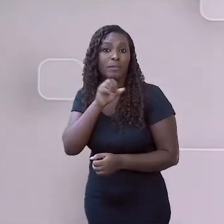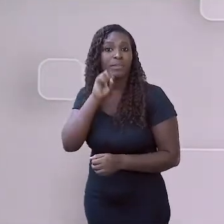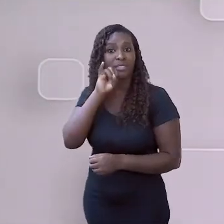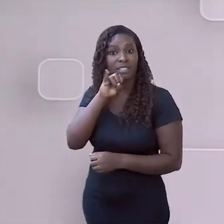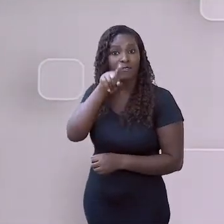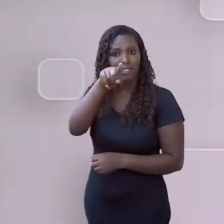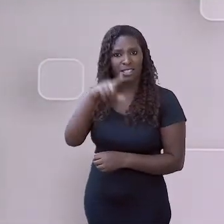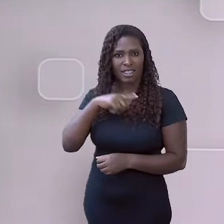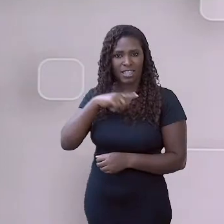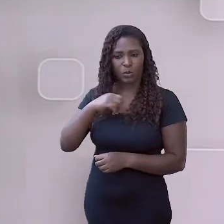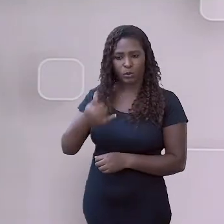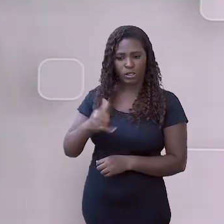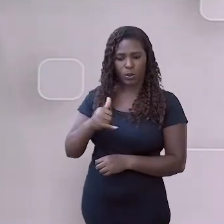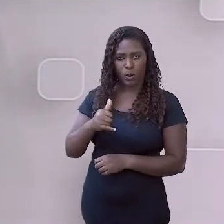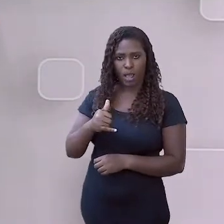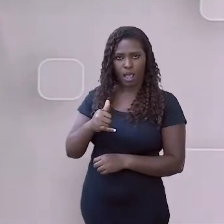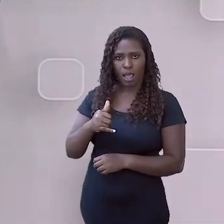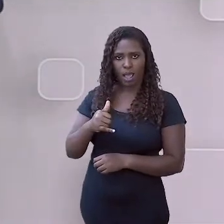Tranquilo?